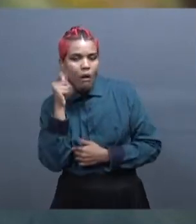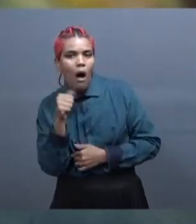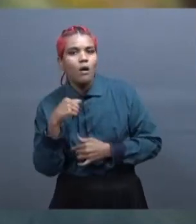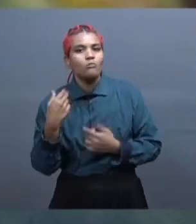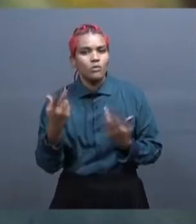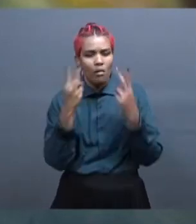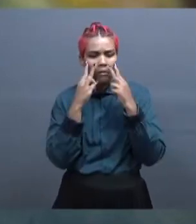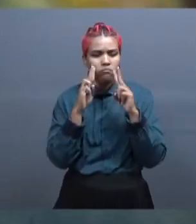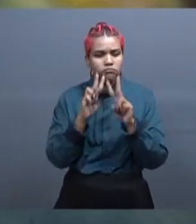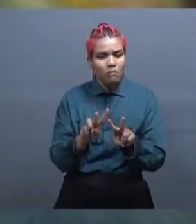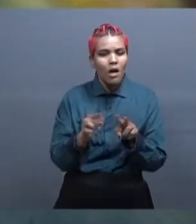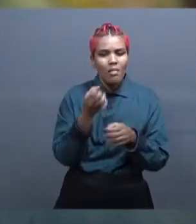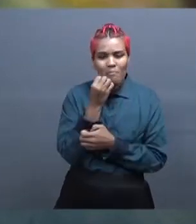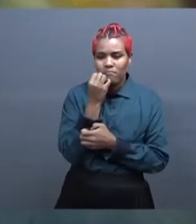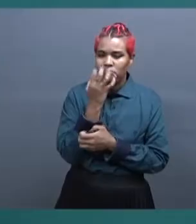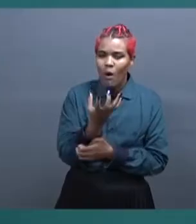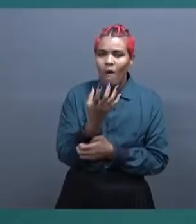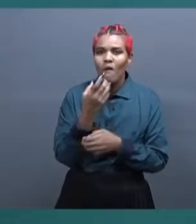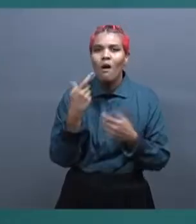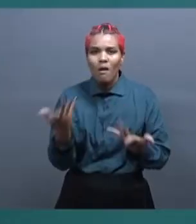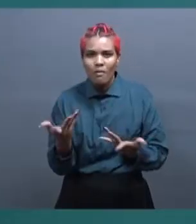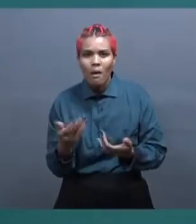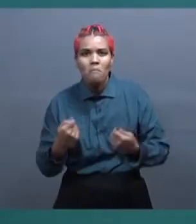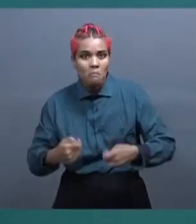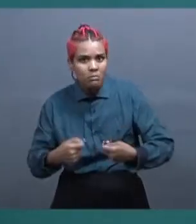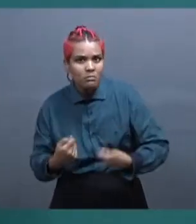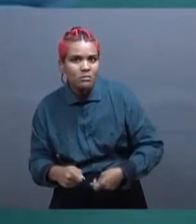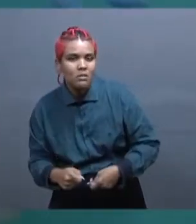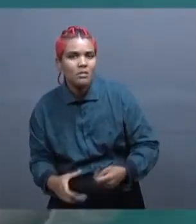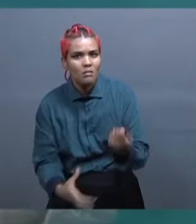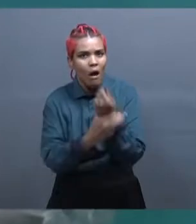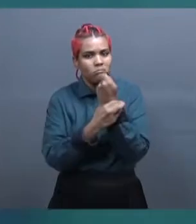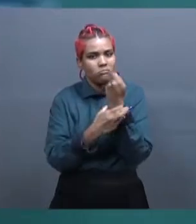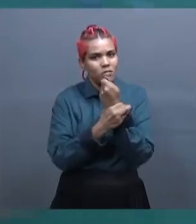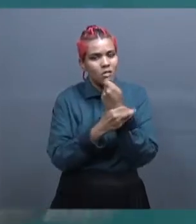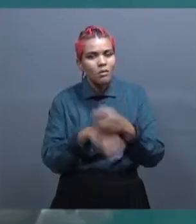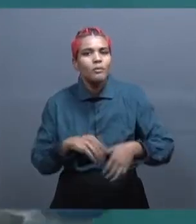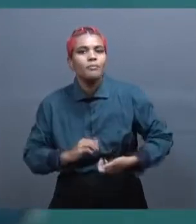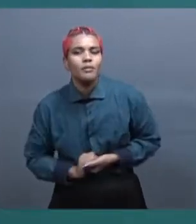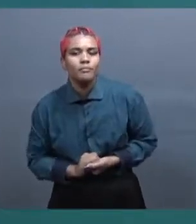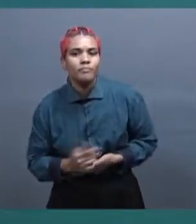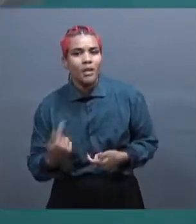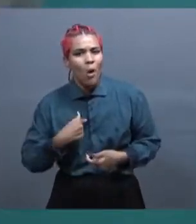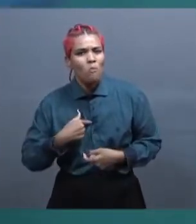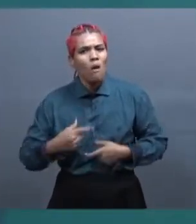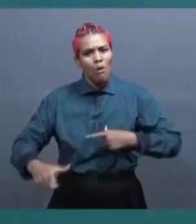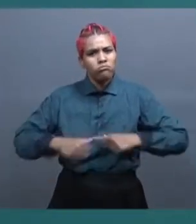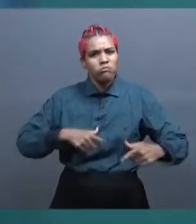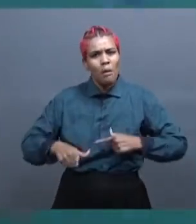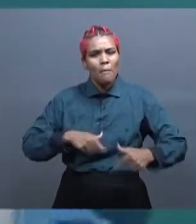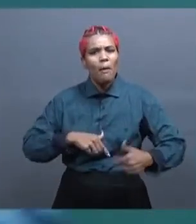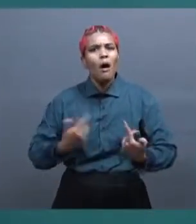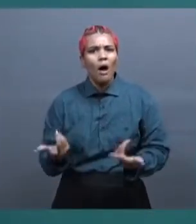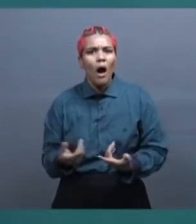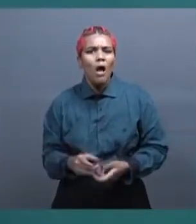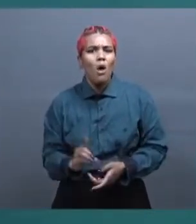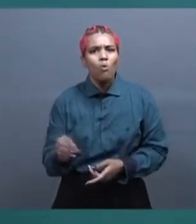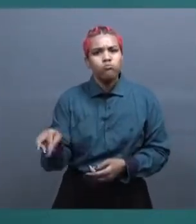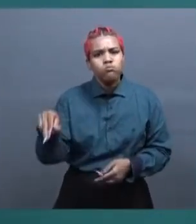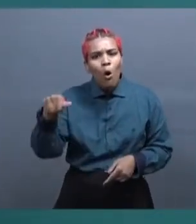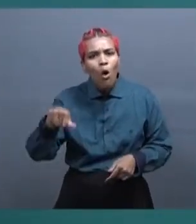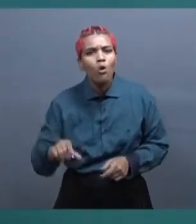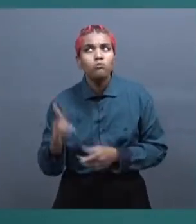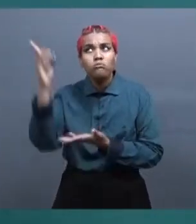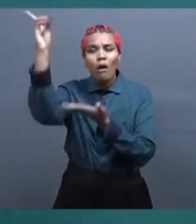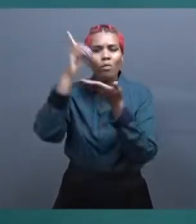útil e de segurança é uma coisa que eu posso utilizar da minha arte do meu trabalho e do dom que deus me deu pra poder ajudar essas pessoas